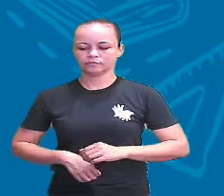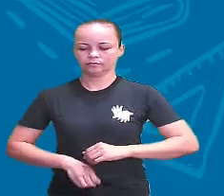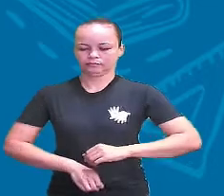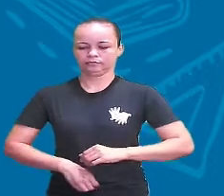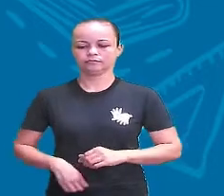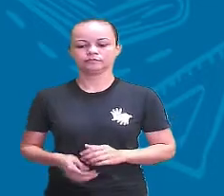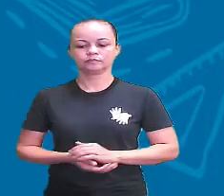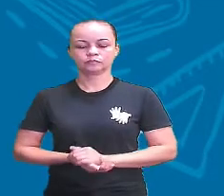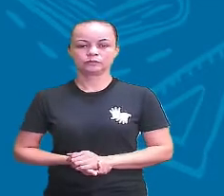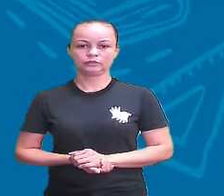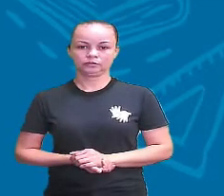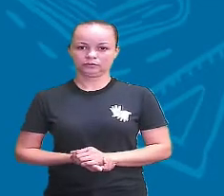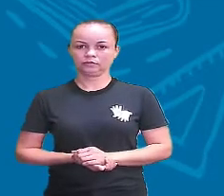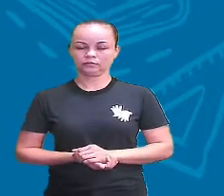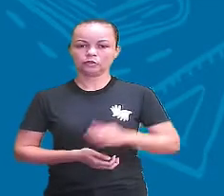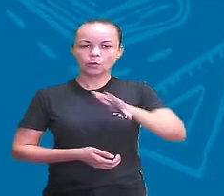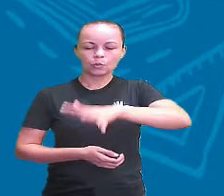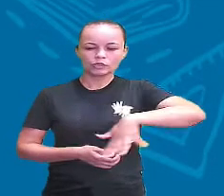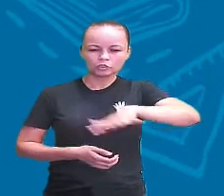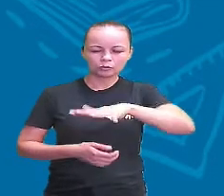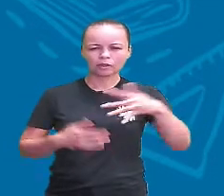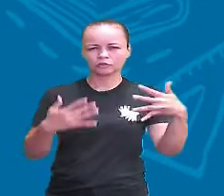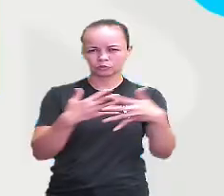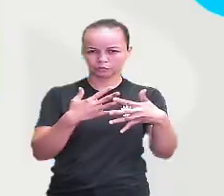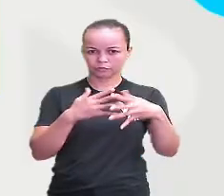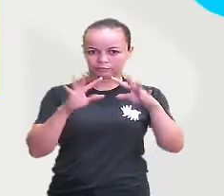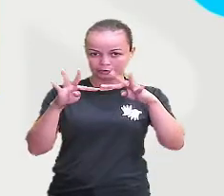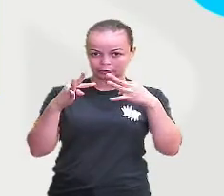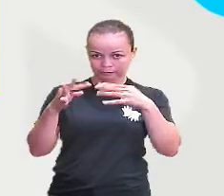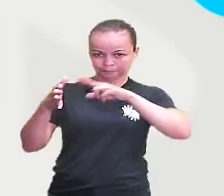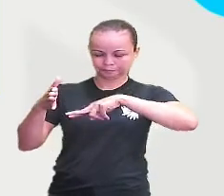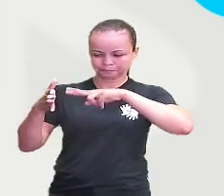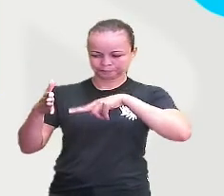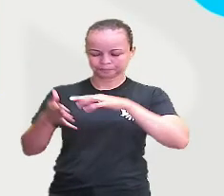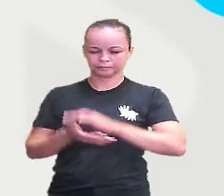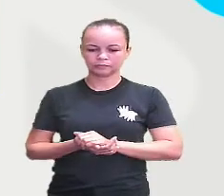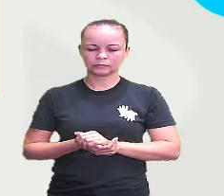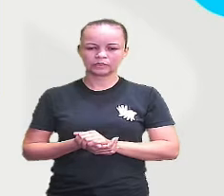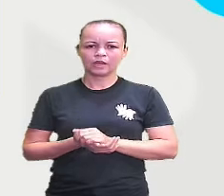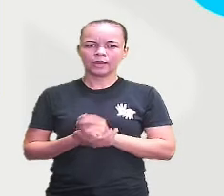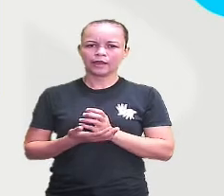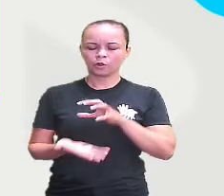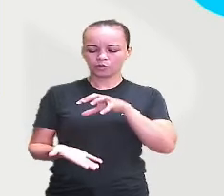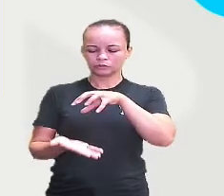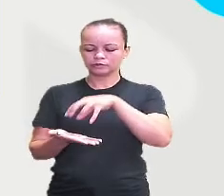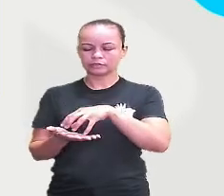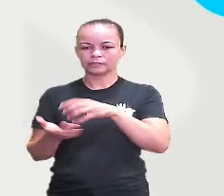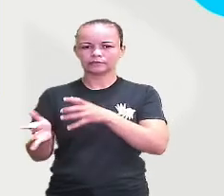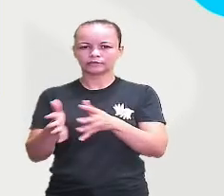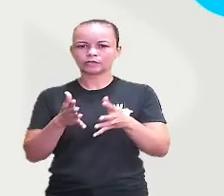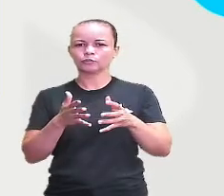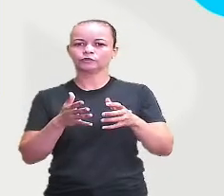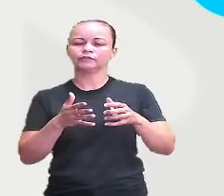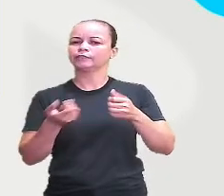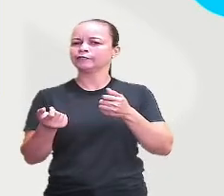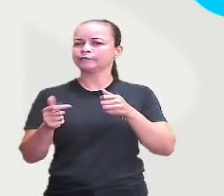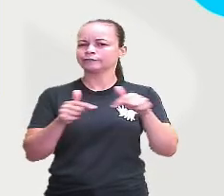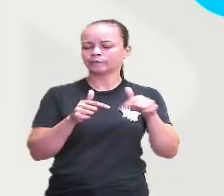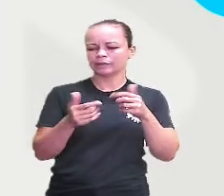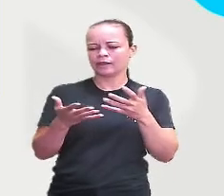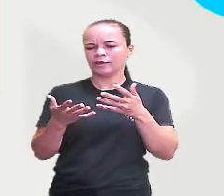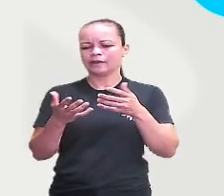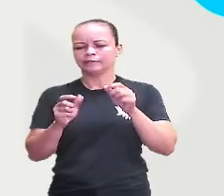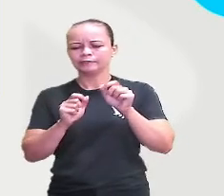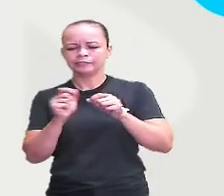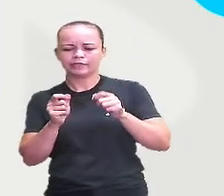O espaço urbano, presta atenção na leitura. É a concentração de atividades de lazer, certo? Como boates, casas